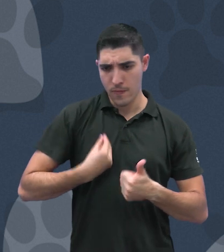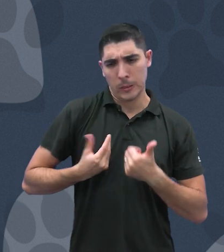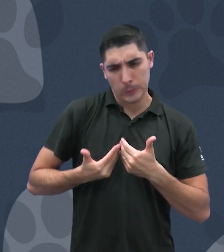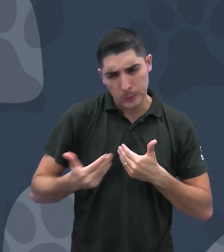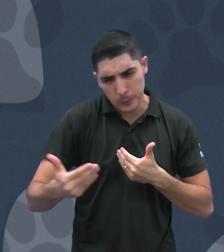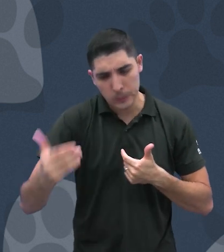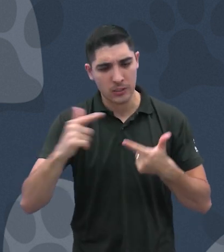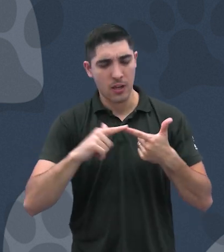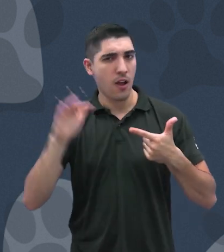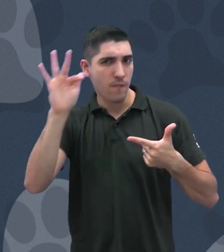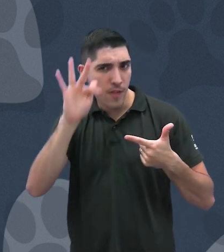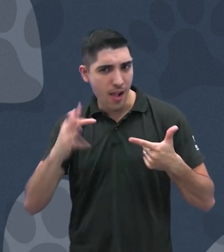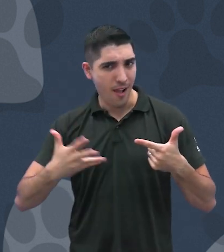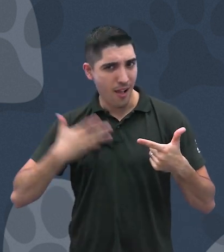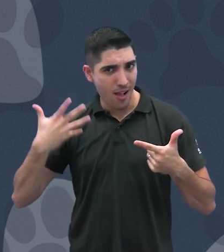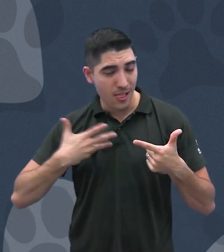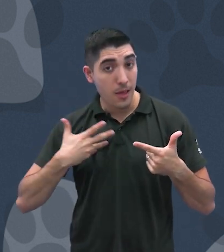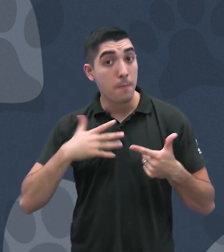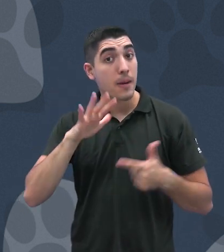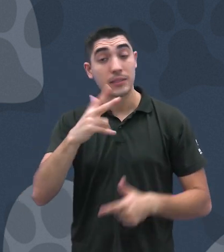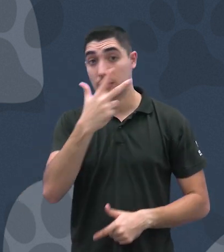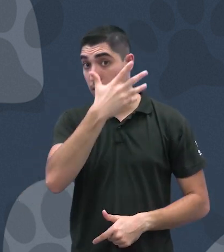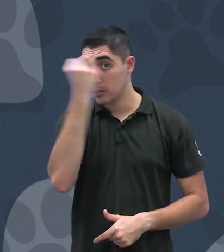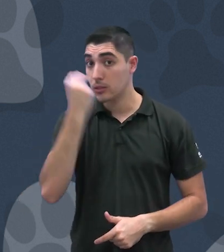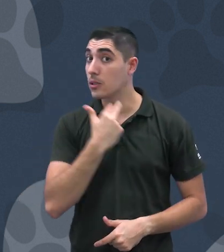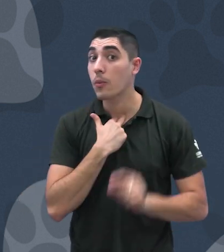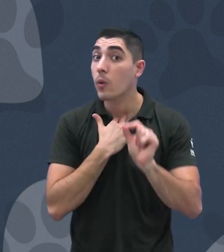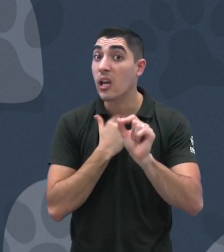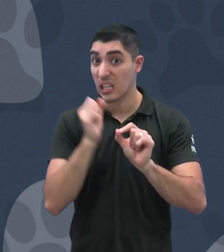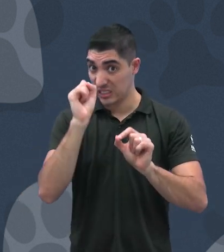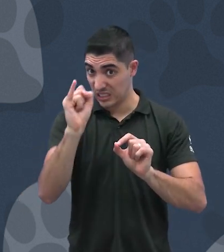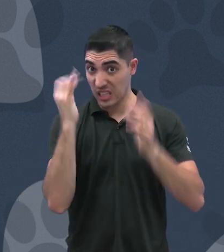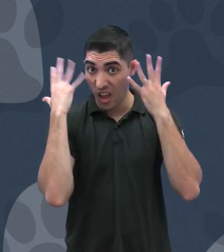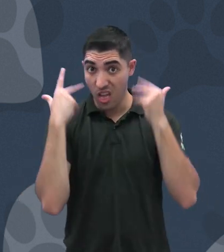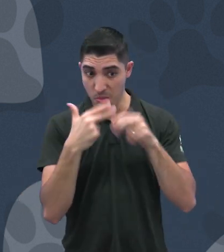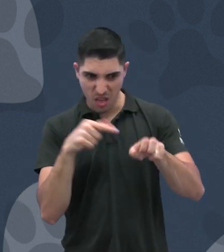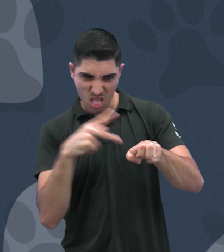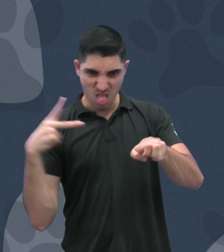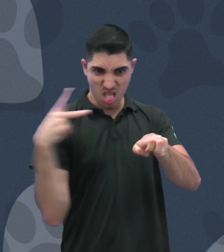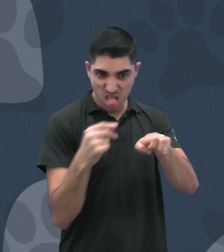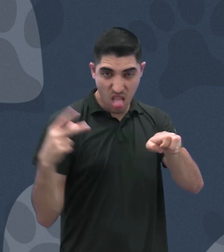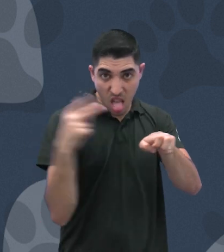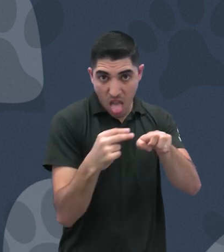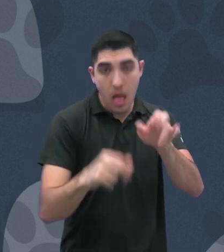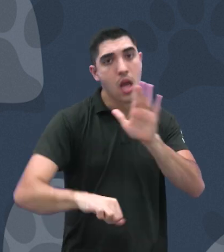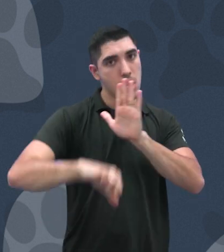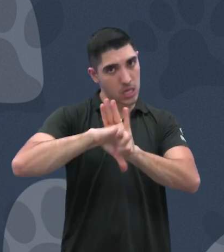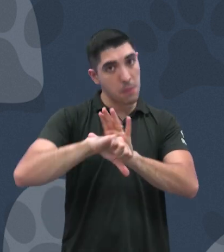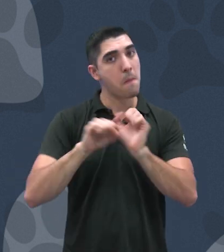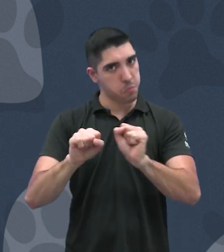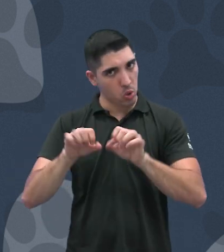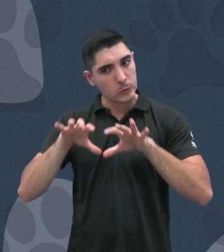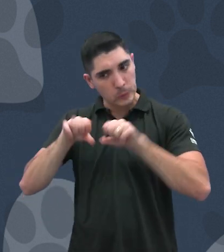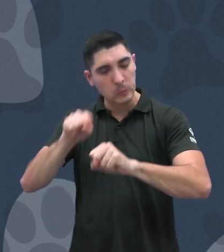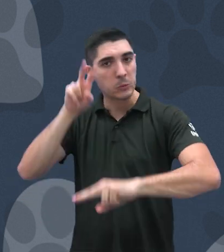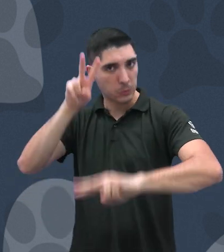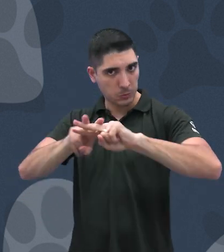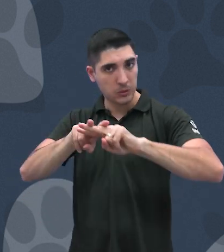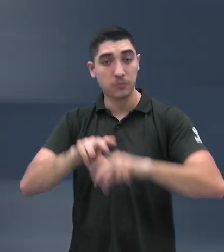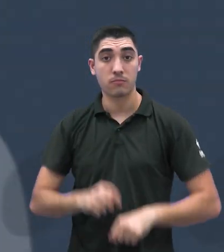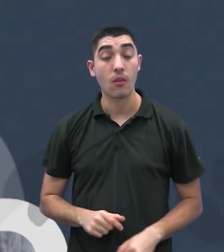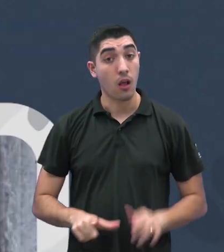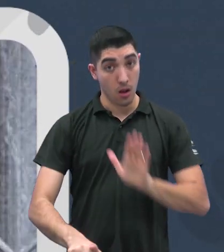vida longa, uma vida feliz, a gente não pode esquecer que maltratar animais é crime, isso pode levar até a